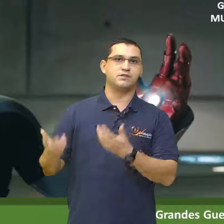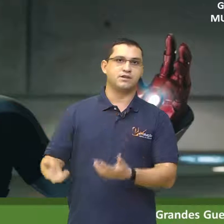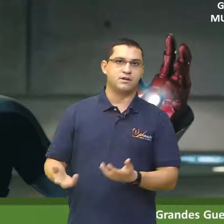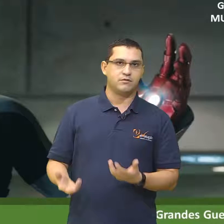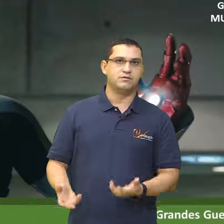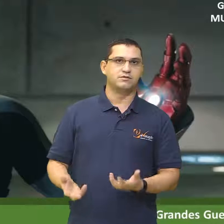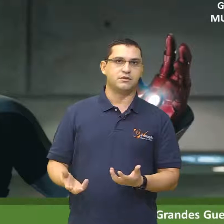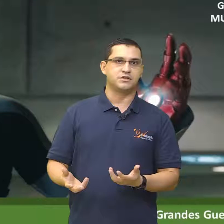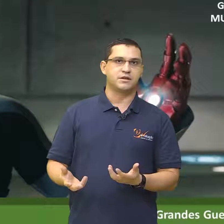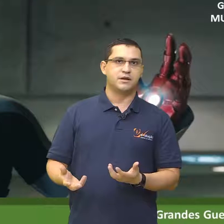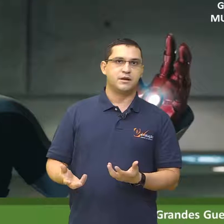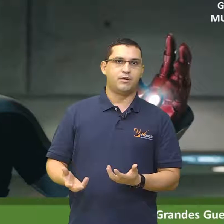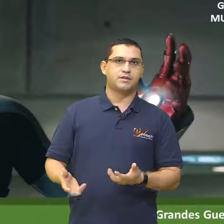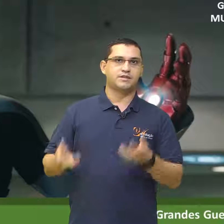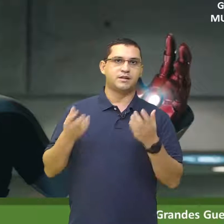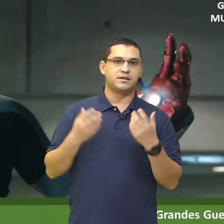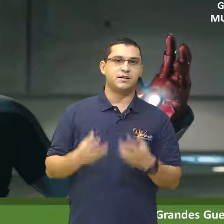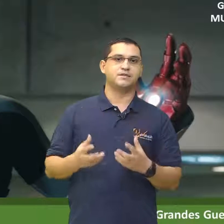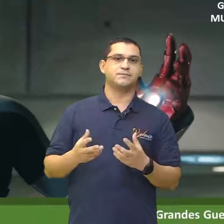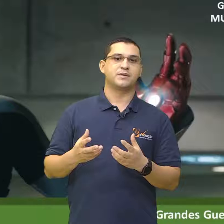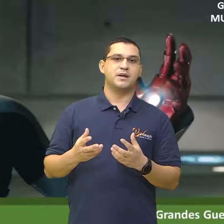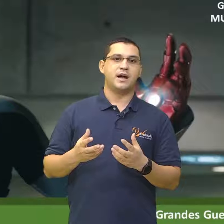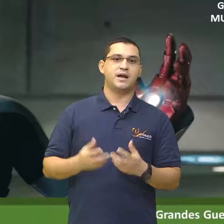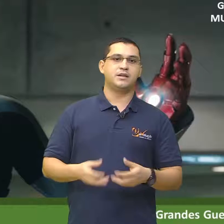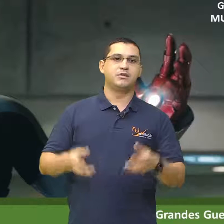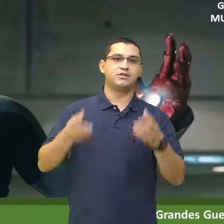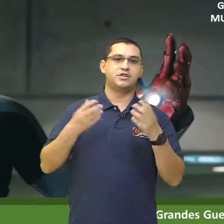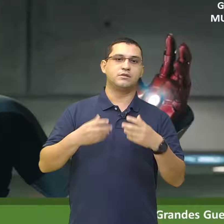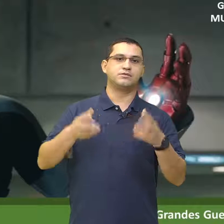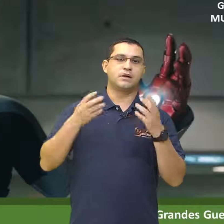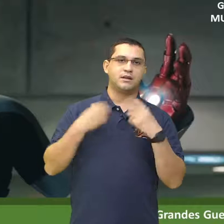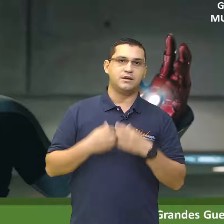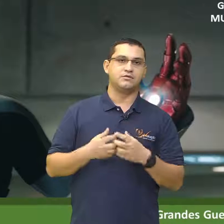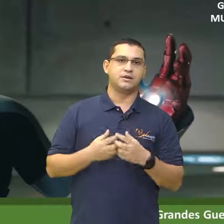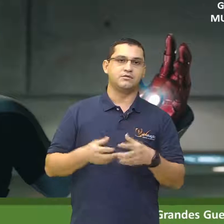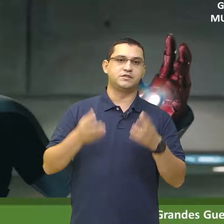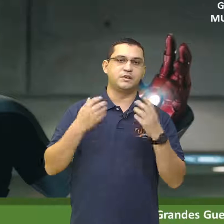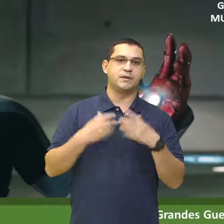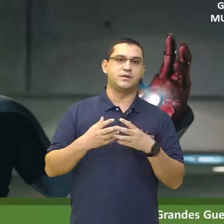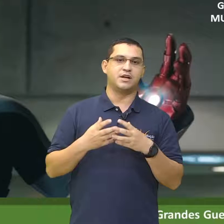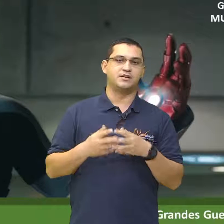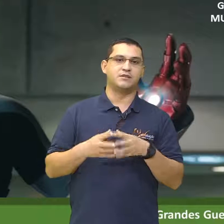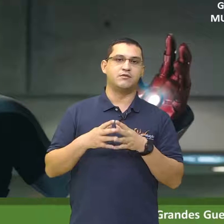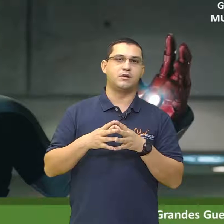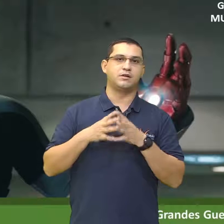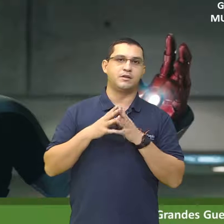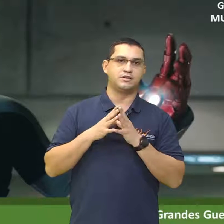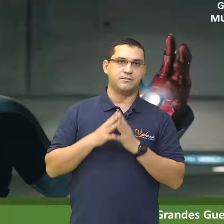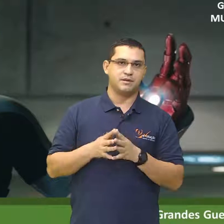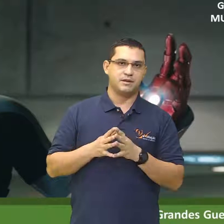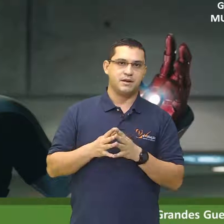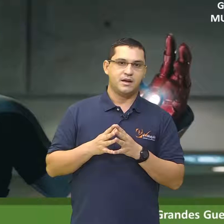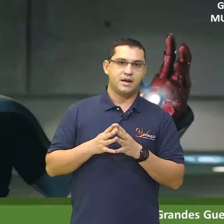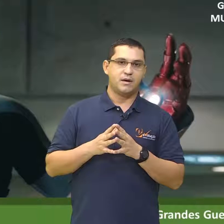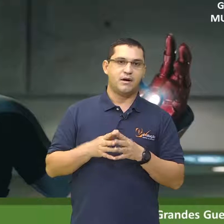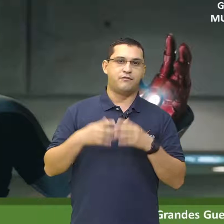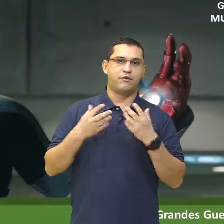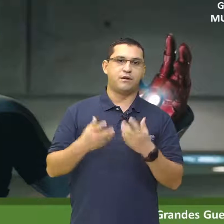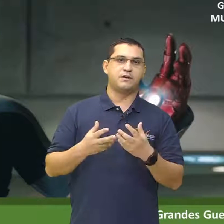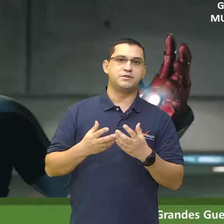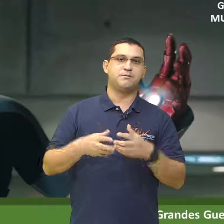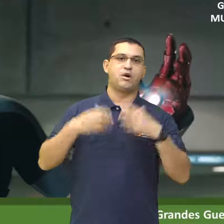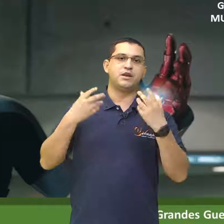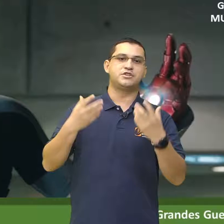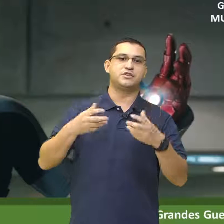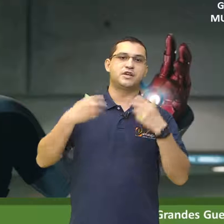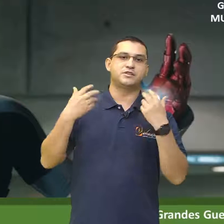através de muitas revoluções. Pode ter certeza, a ideologia dos quadrinhos e do cinema, já dizia o Walter Benjamin, é uma